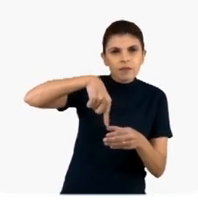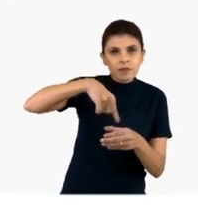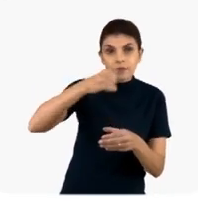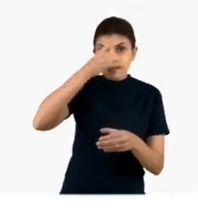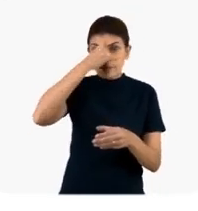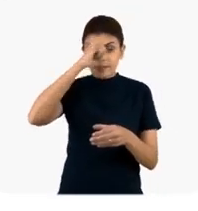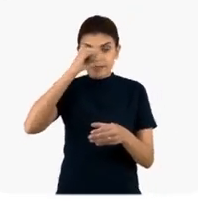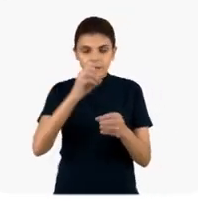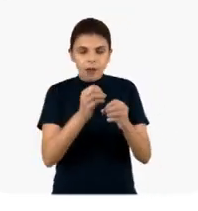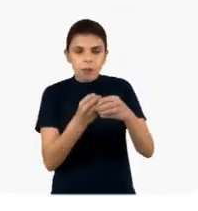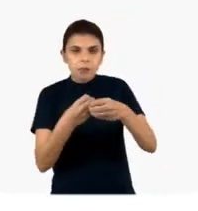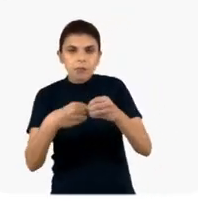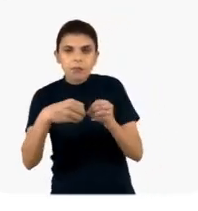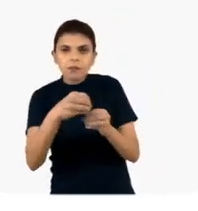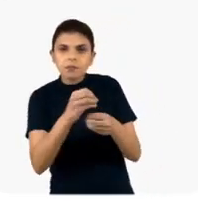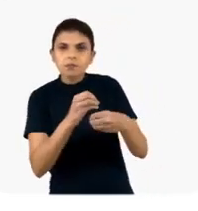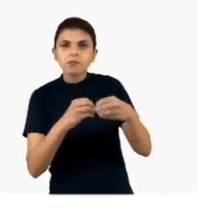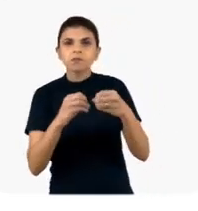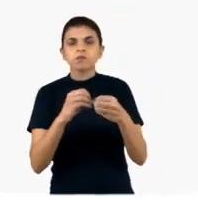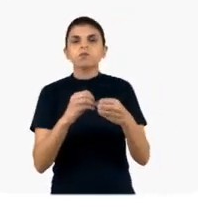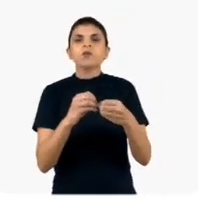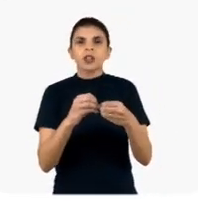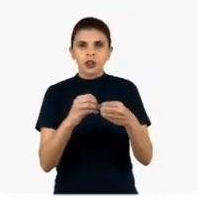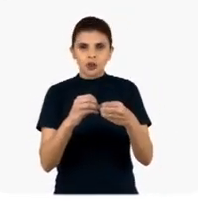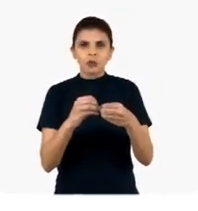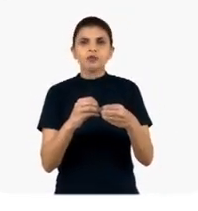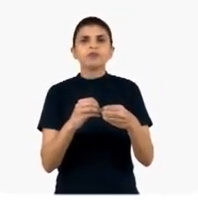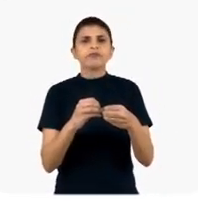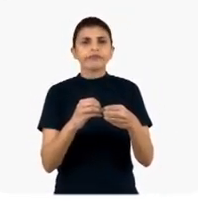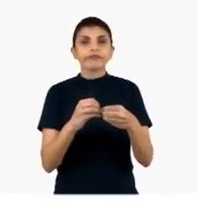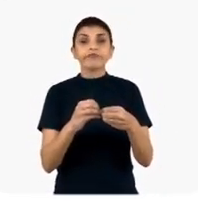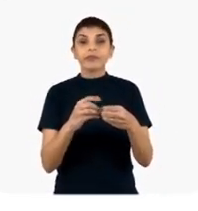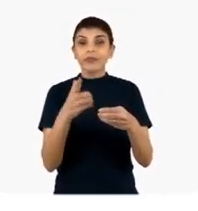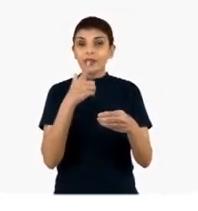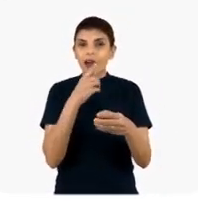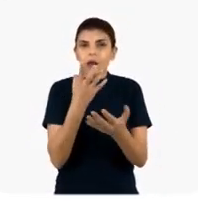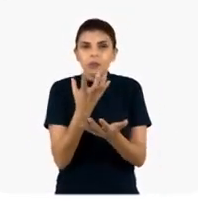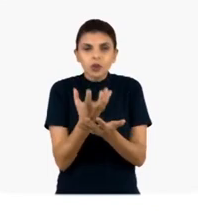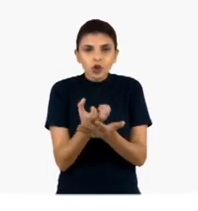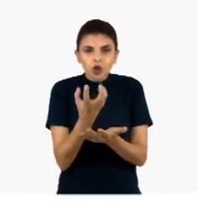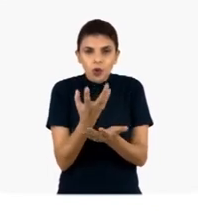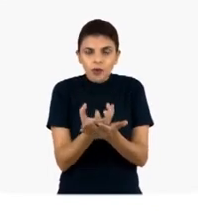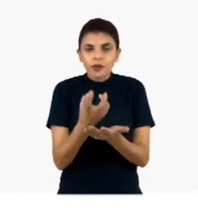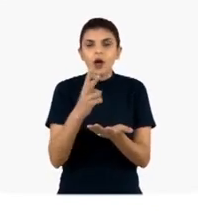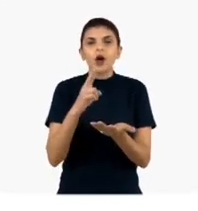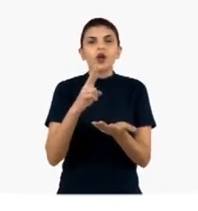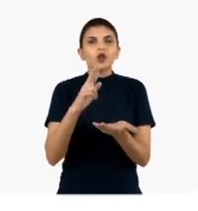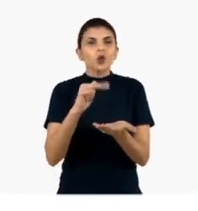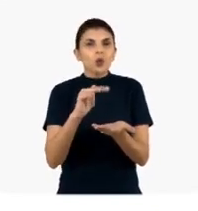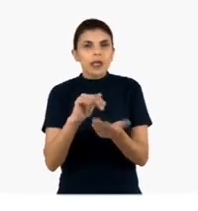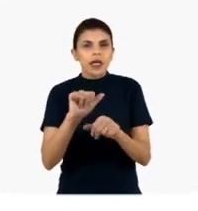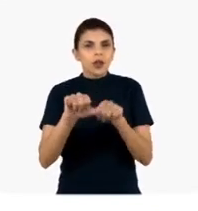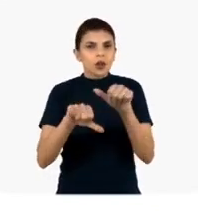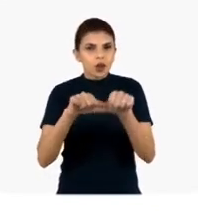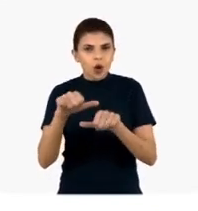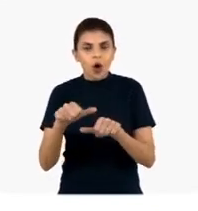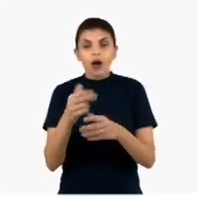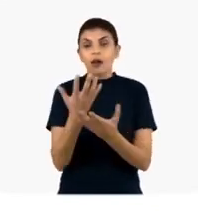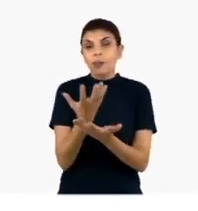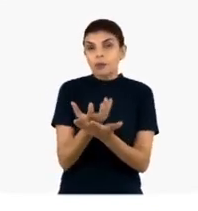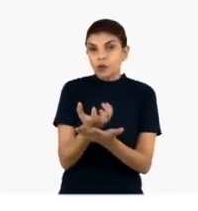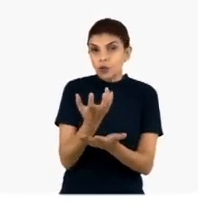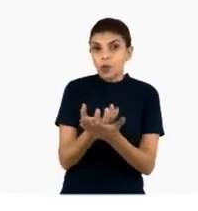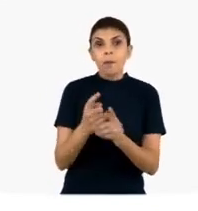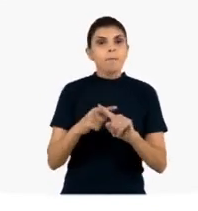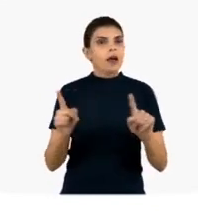que evita que seja uma sedimentação do micro-organismo, permitindo a alimentação, a absorção de